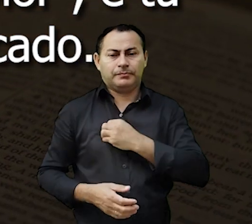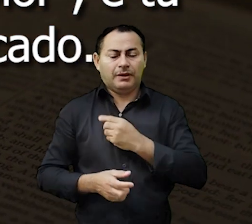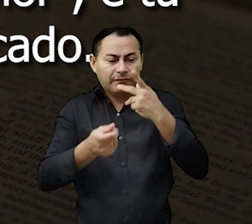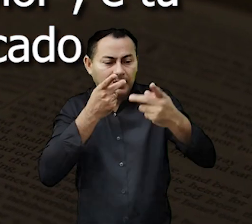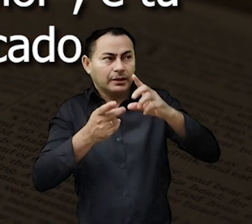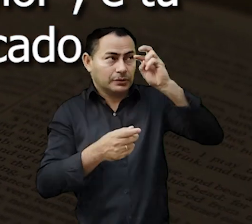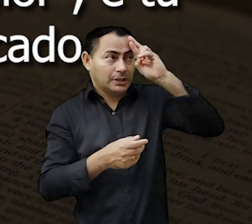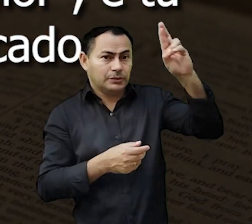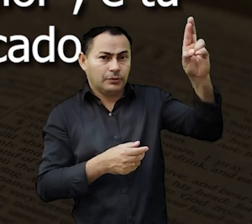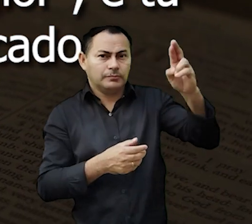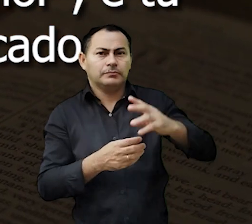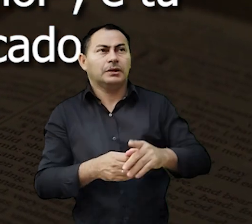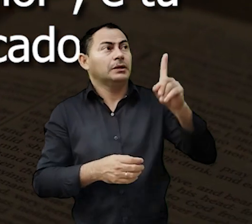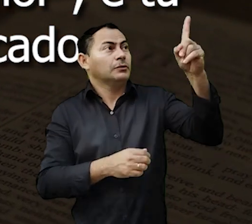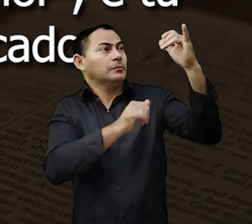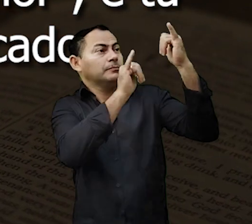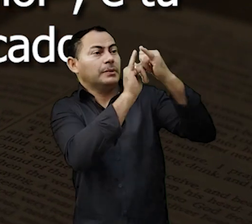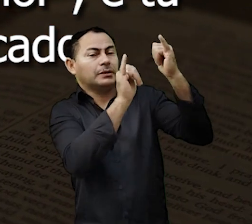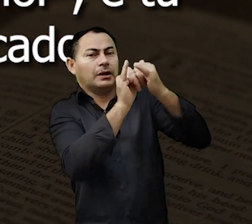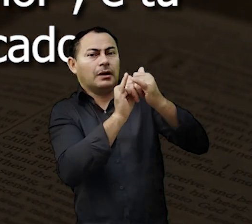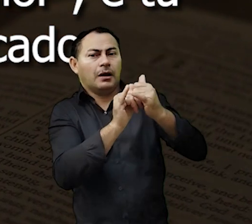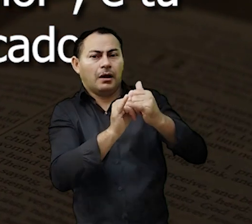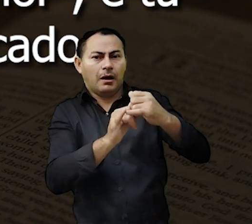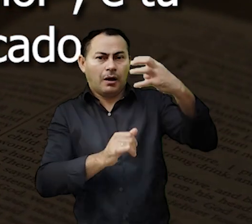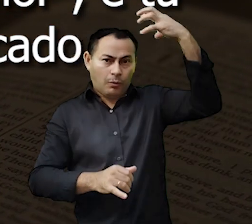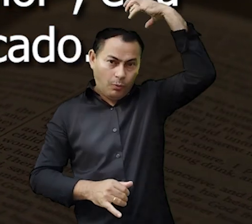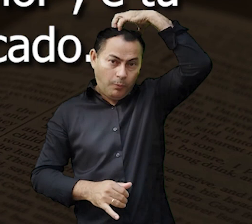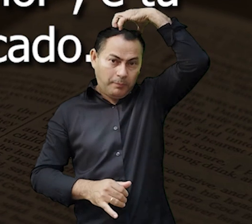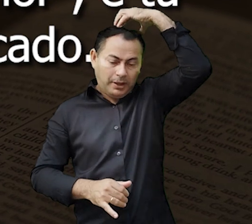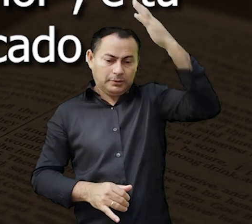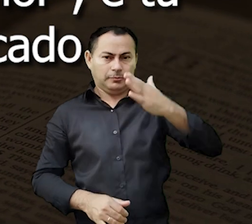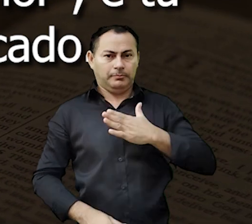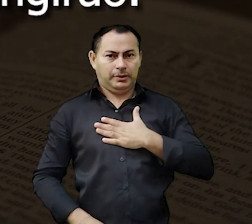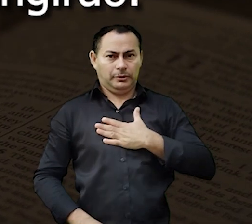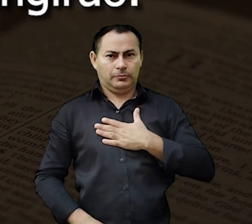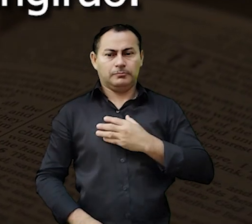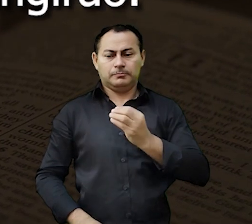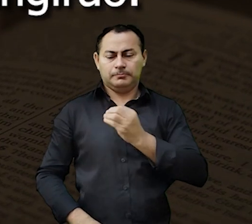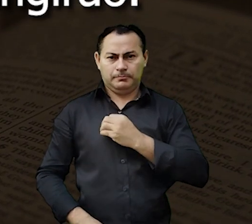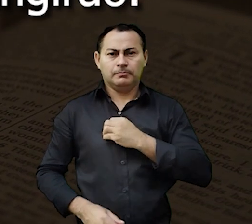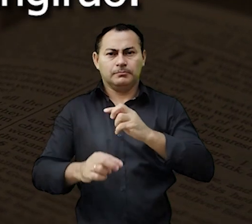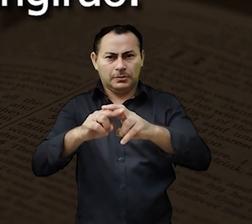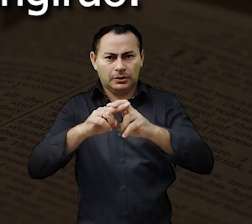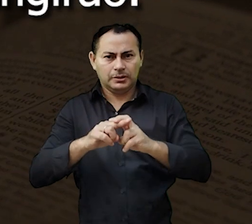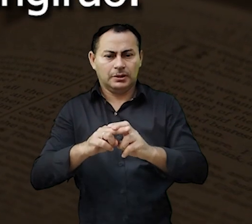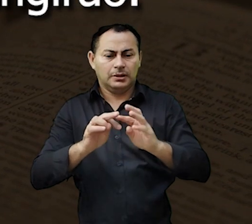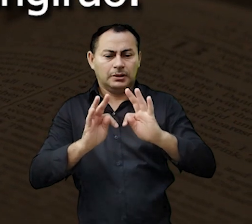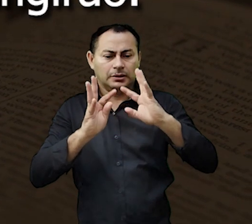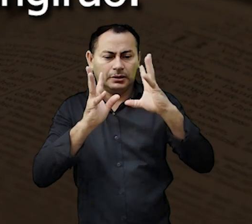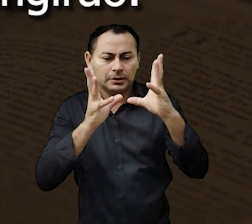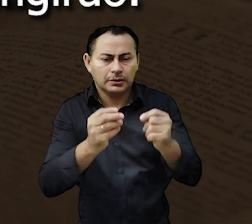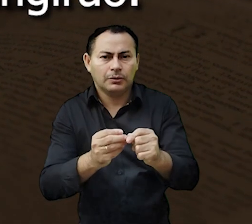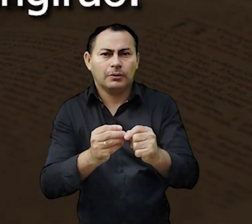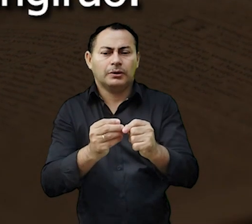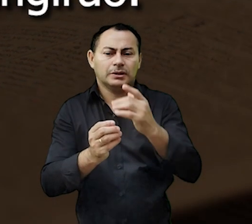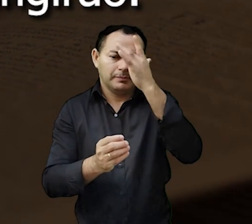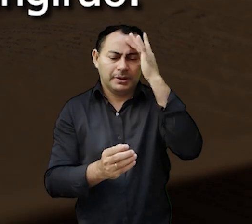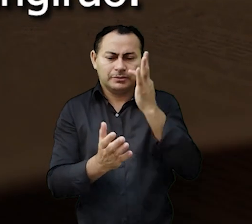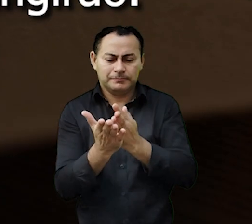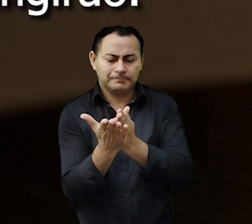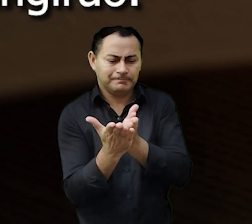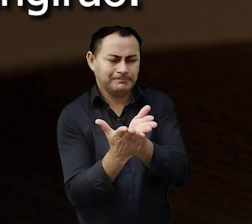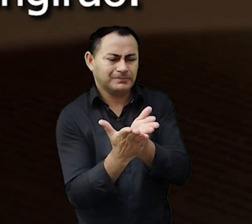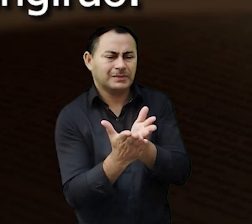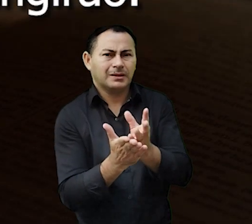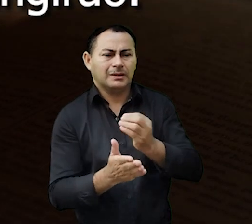transgressões ao Senhor, e tu perdoaste a culpa do meu pecado. Portanto, que todos os que são fiéis